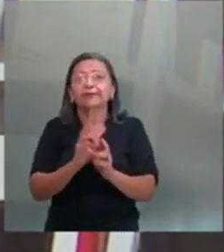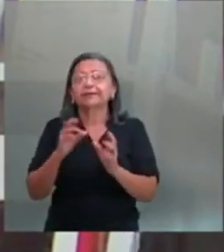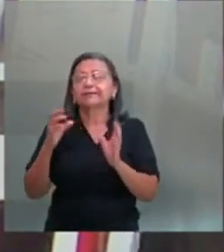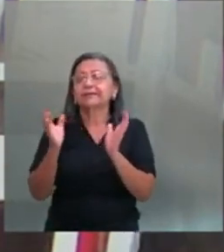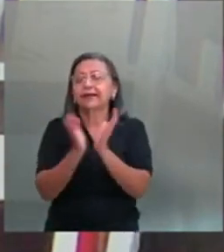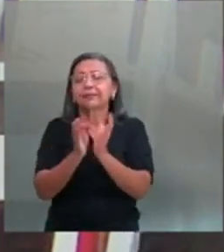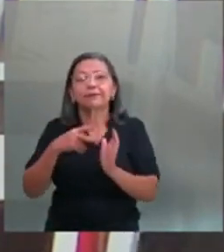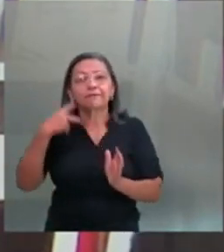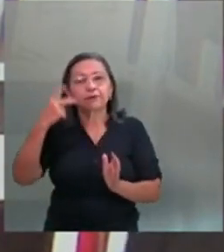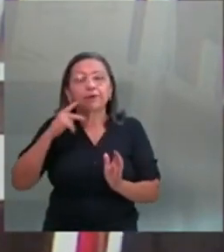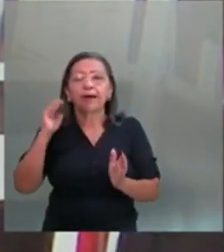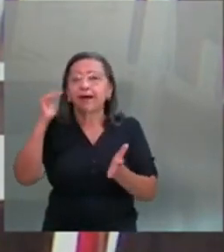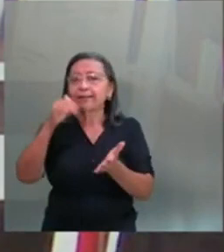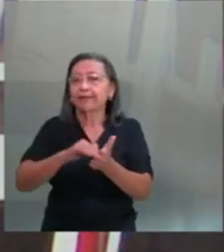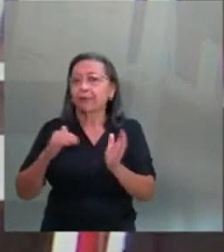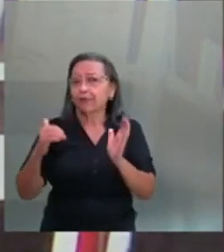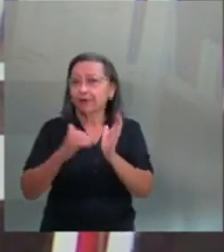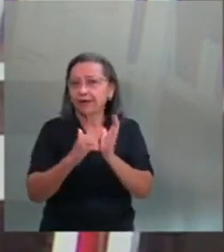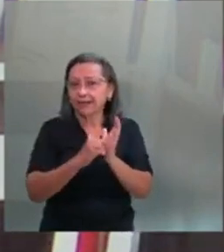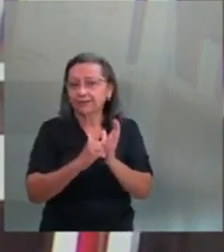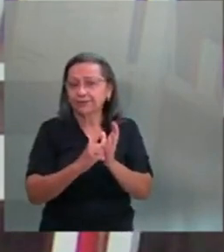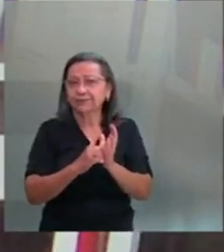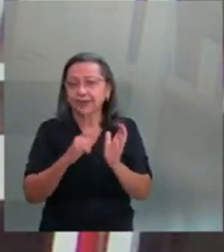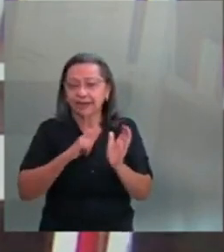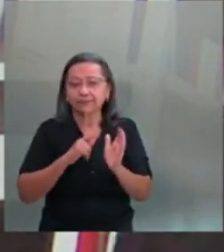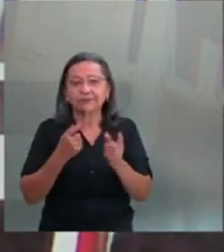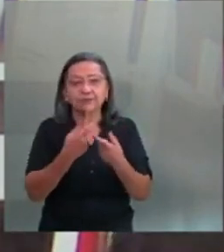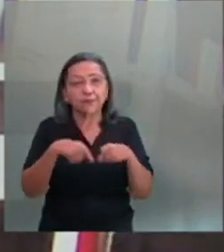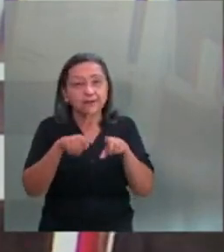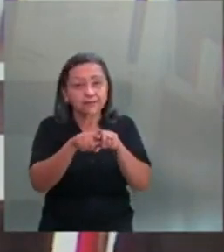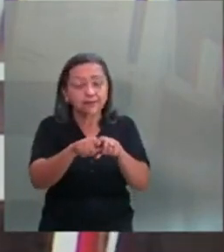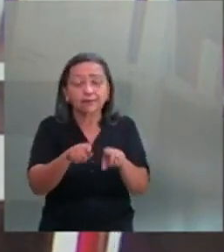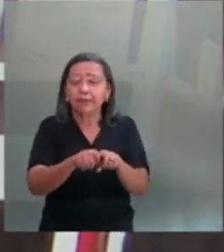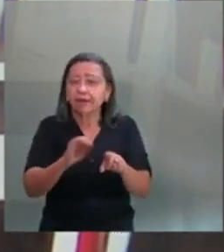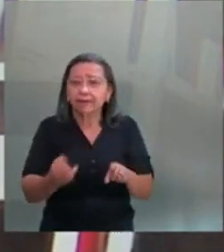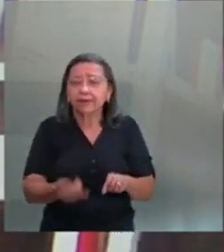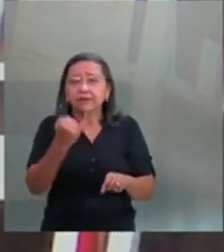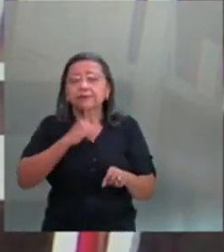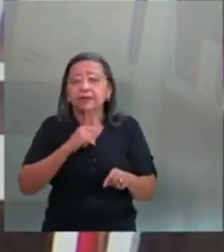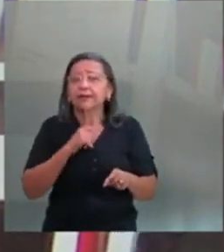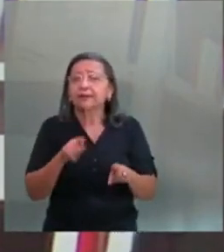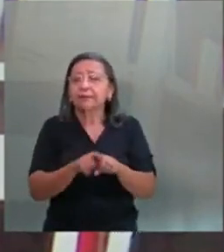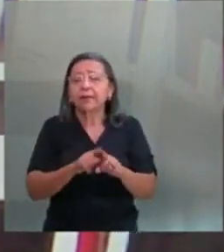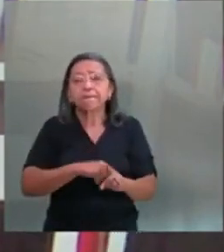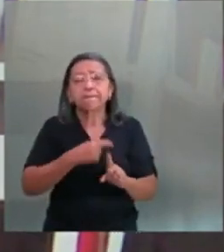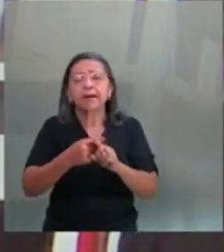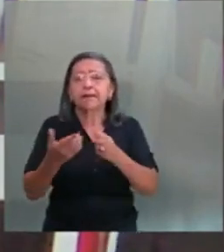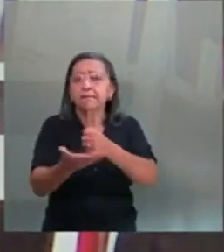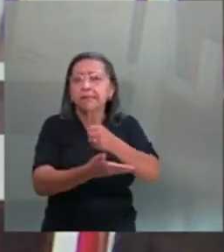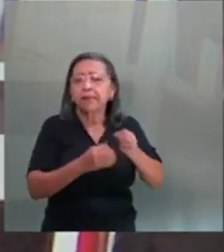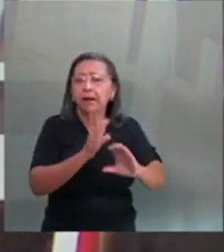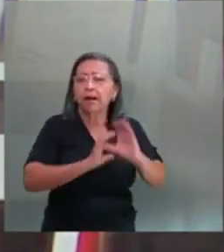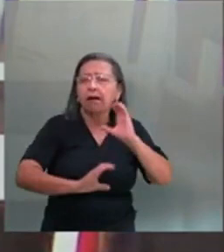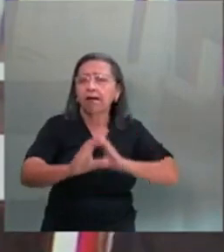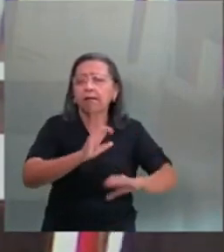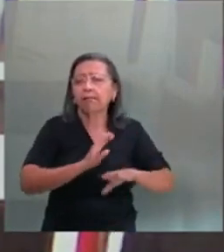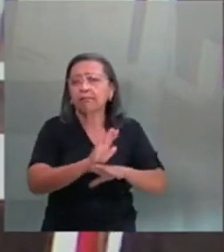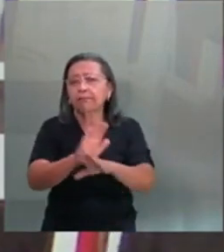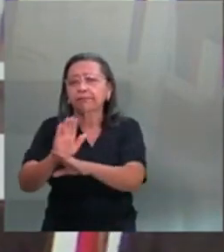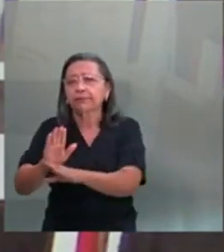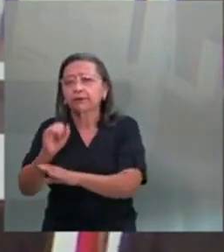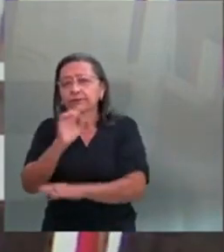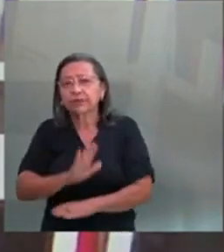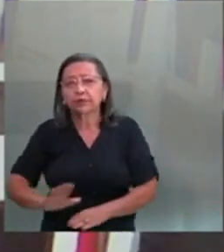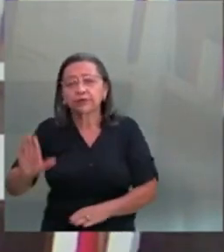municipais e chegam até o Congresso Nacional. Também é essencial estabelecer ainda mais bases para a cooperação nacional entre os